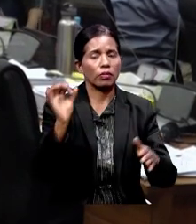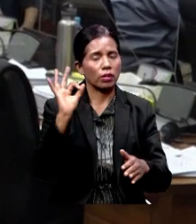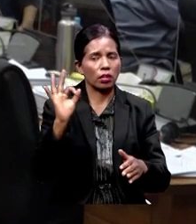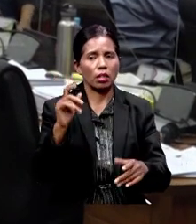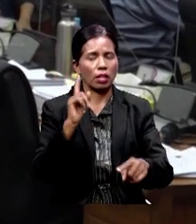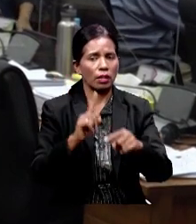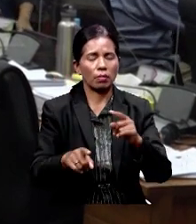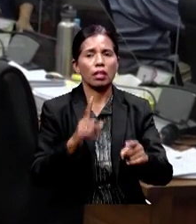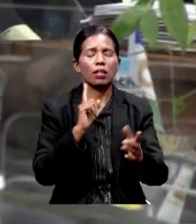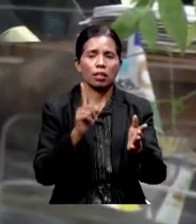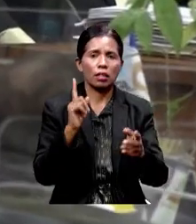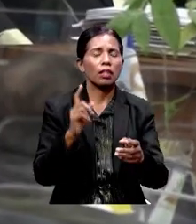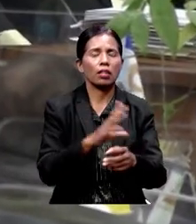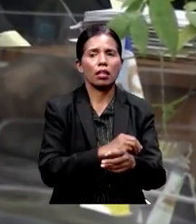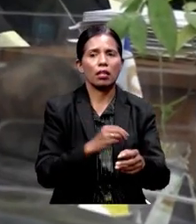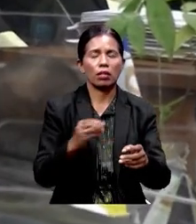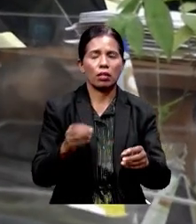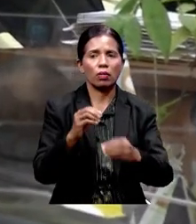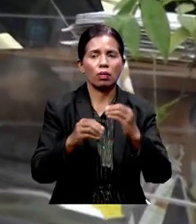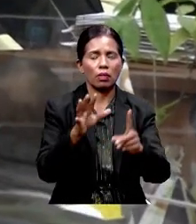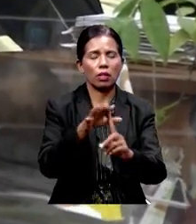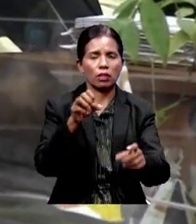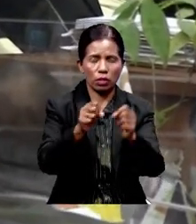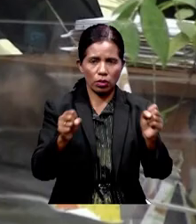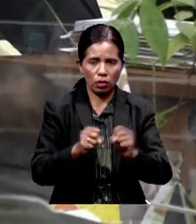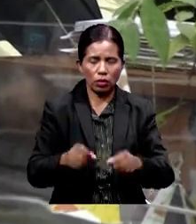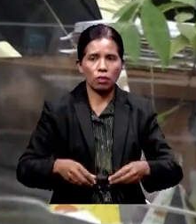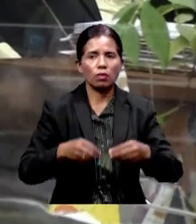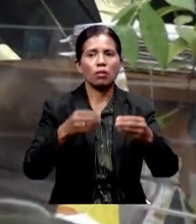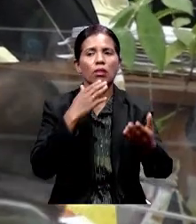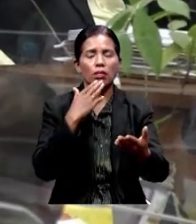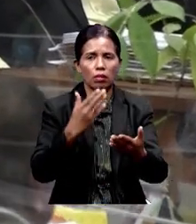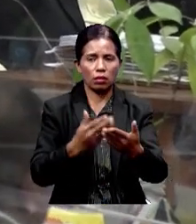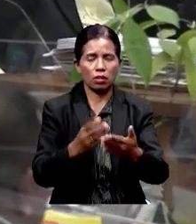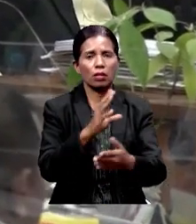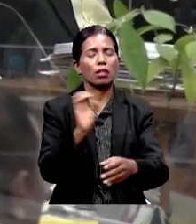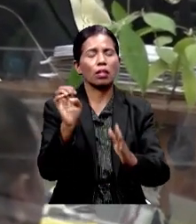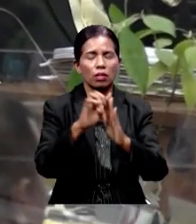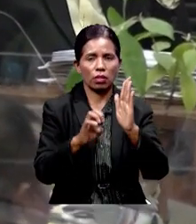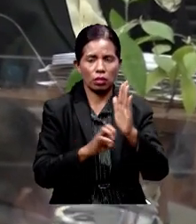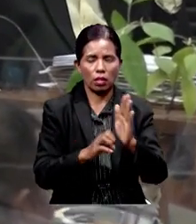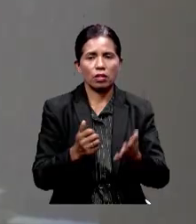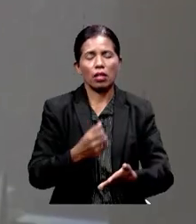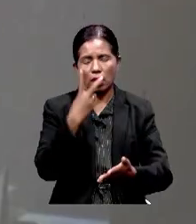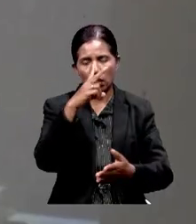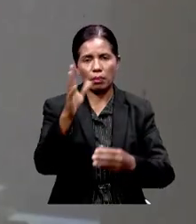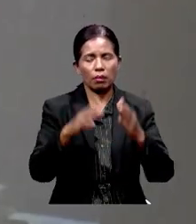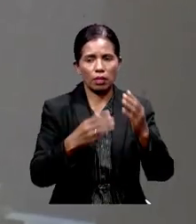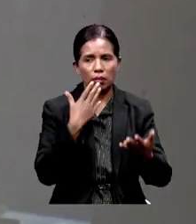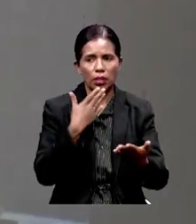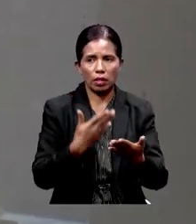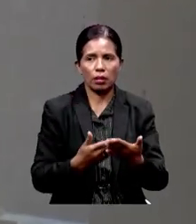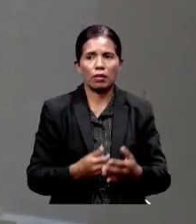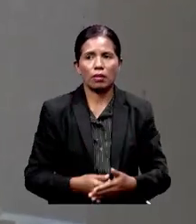labele kritika det governo relasion ho elesaun suku mai be formos solusaun ba ejekutivu ho di enfrenta situasaun ne be iha.